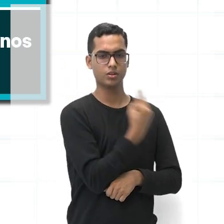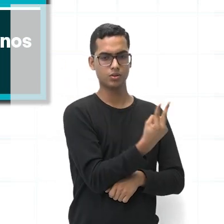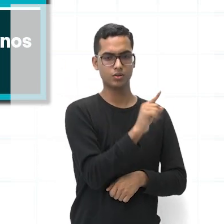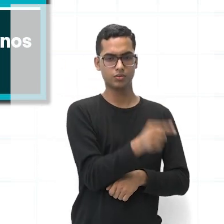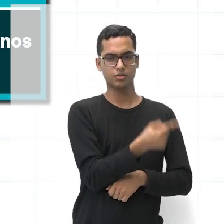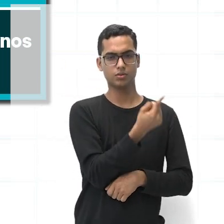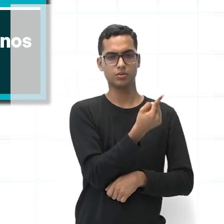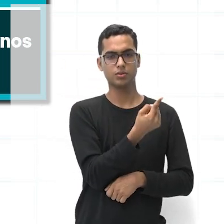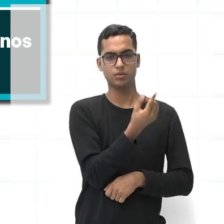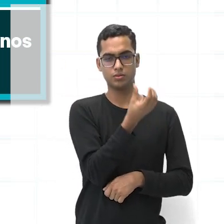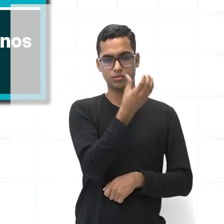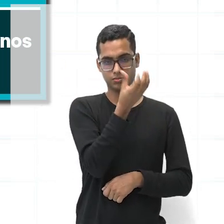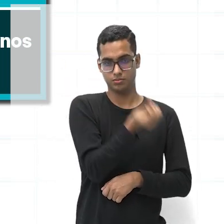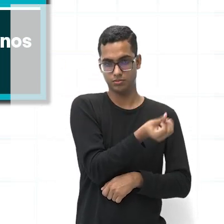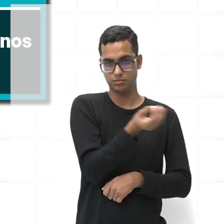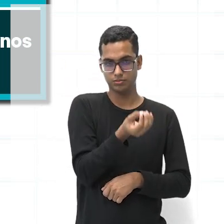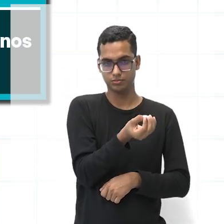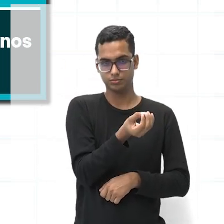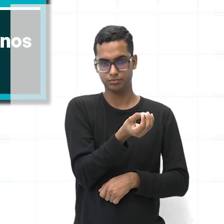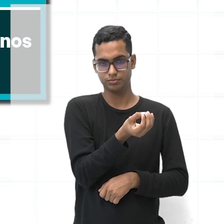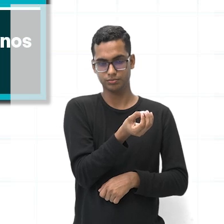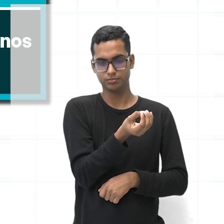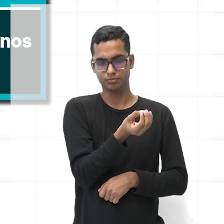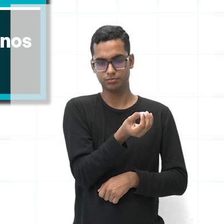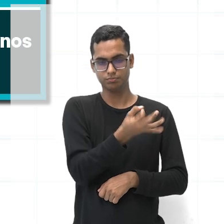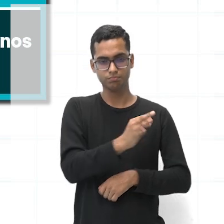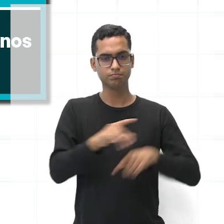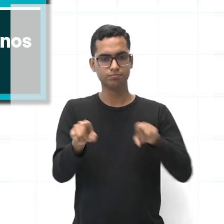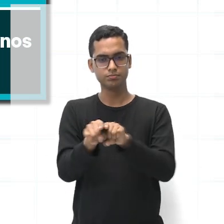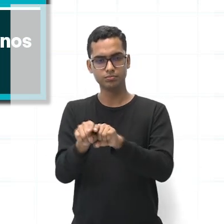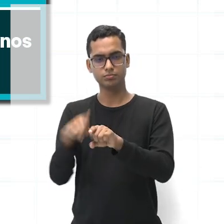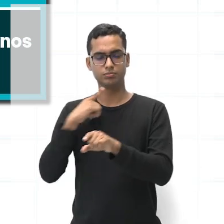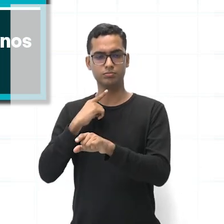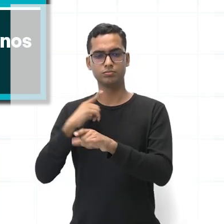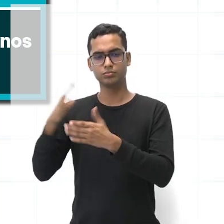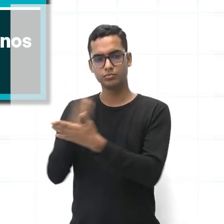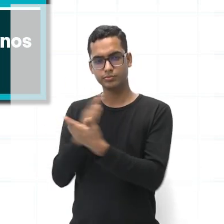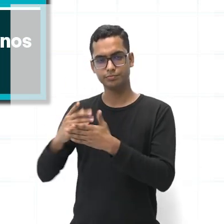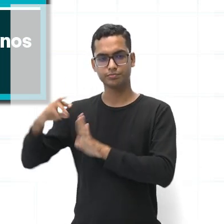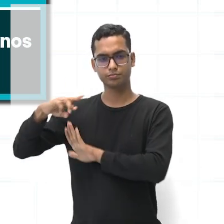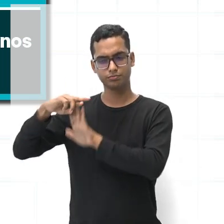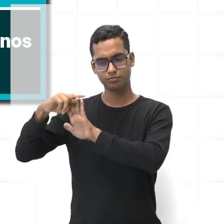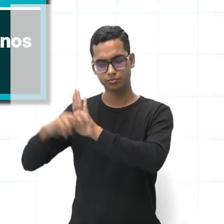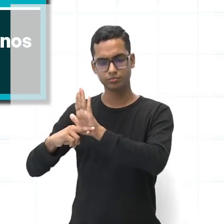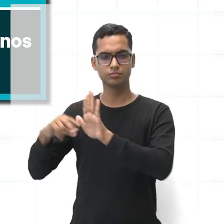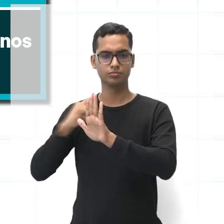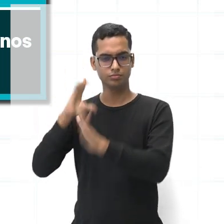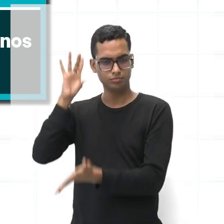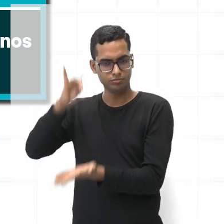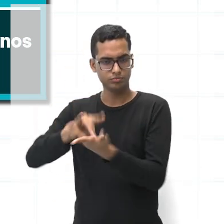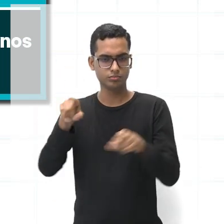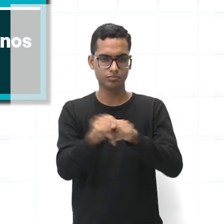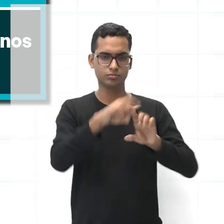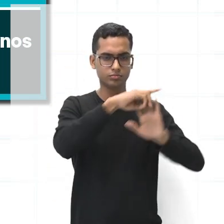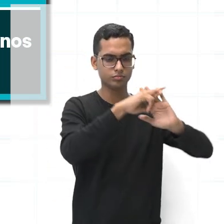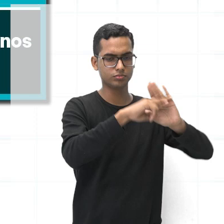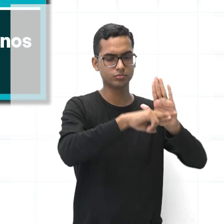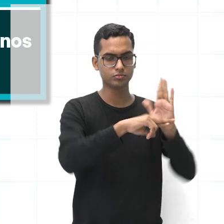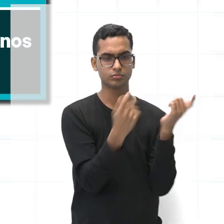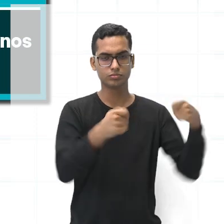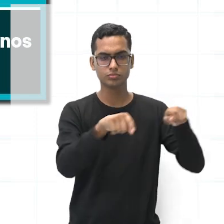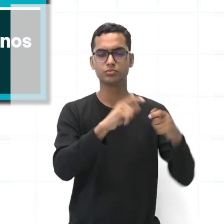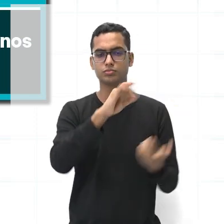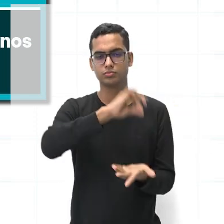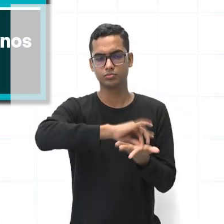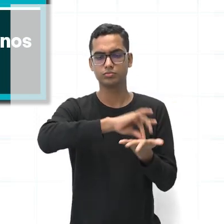sofrer algumas alterações aí dentro dos congressos técnicos, né? Dentro das coordenações das modalidades. Outra modalidade que a gente